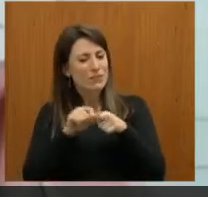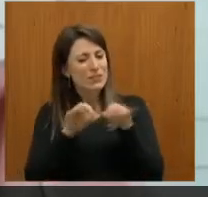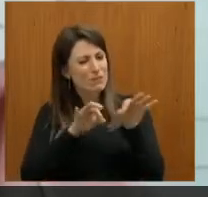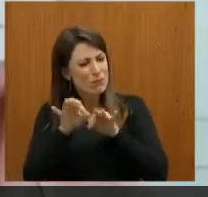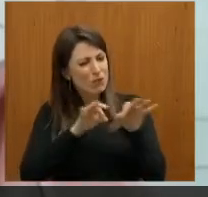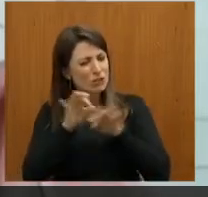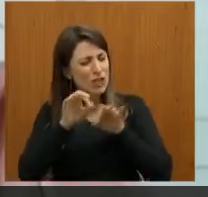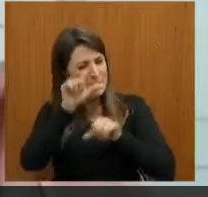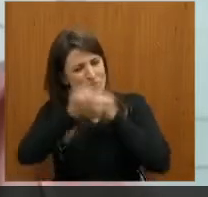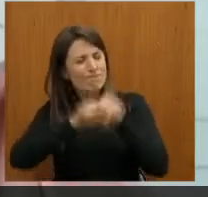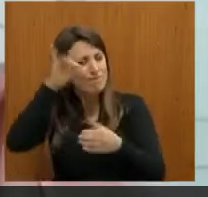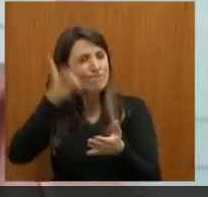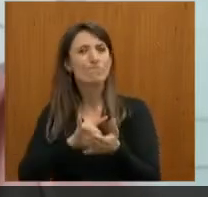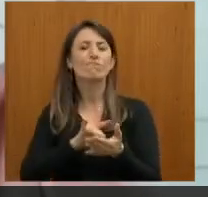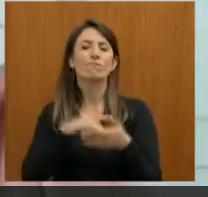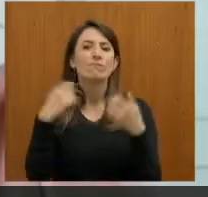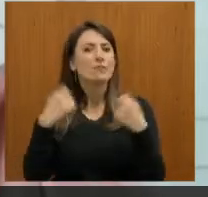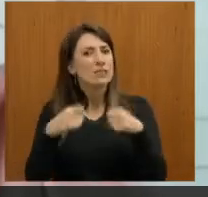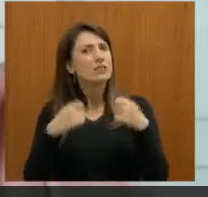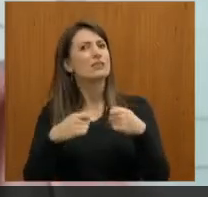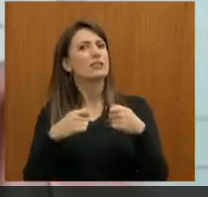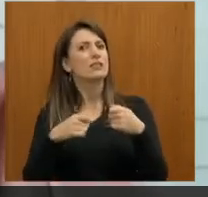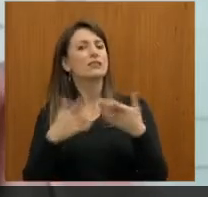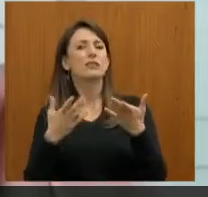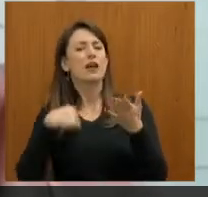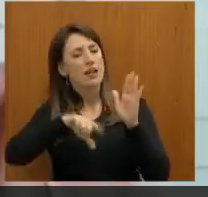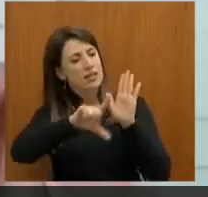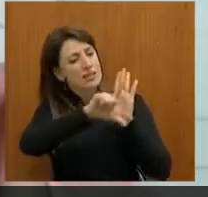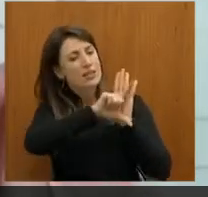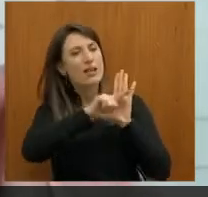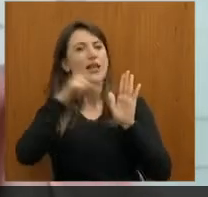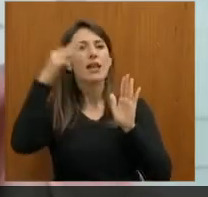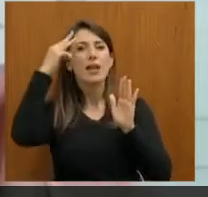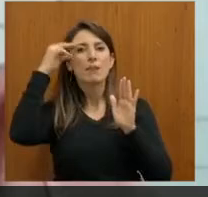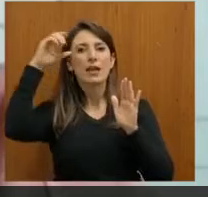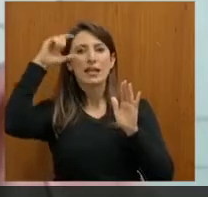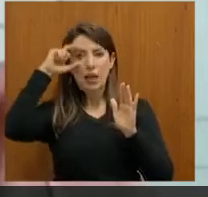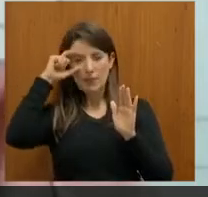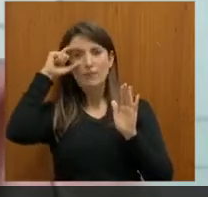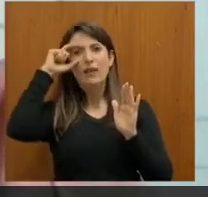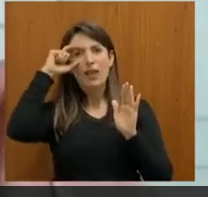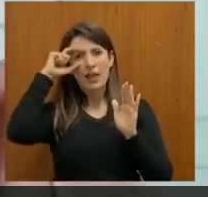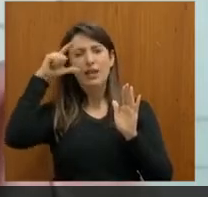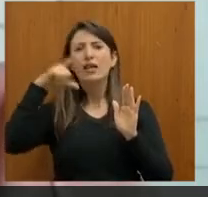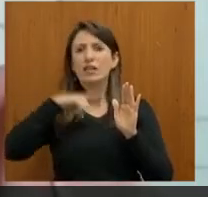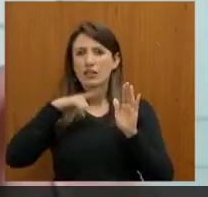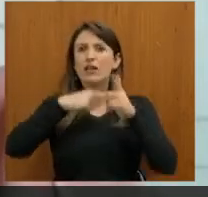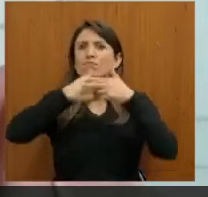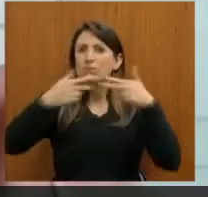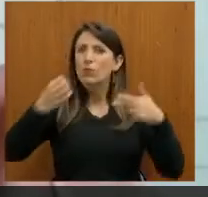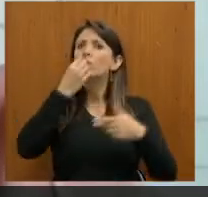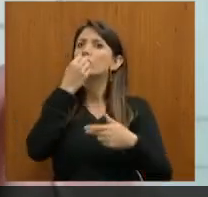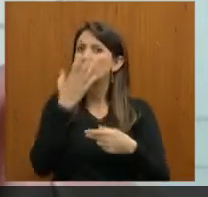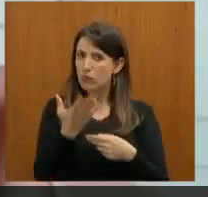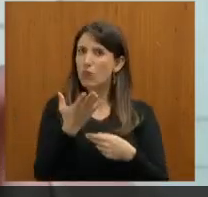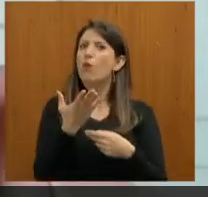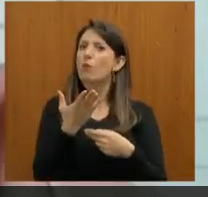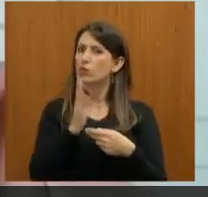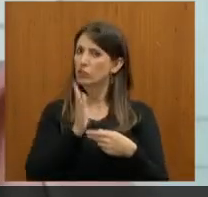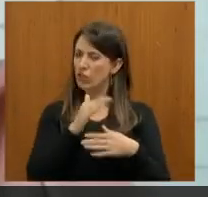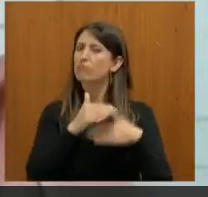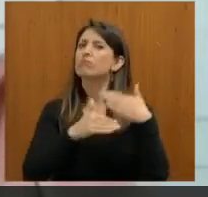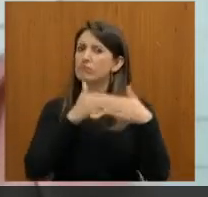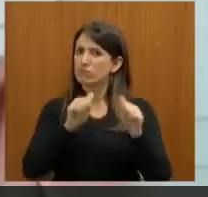na a Lei Maria da Penha ela trouxe grandes conquistas mas ainda falta